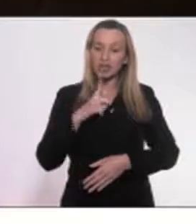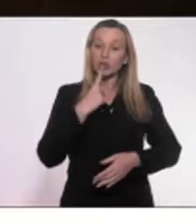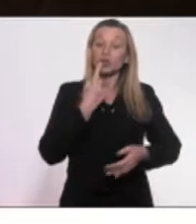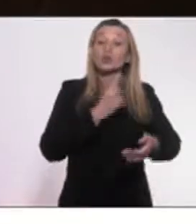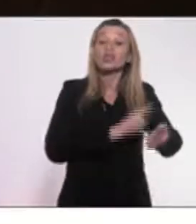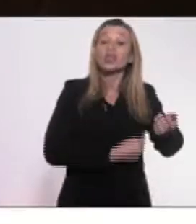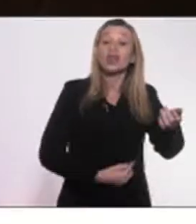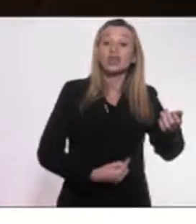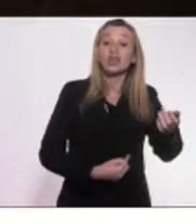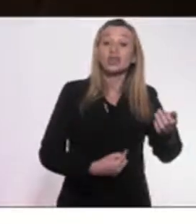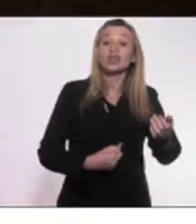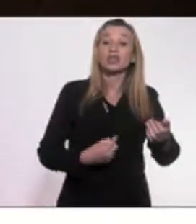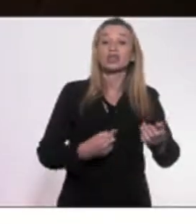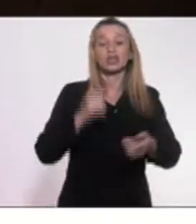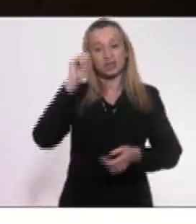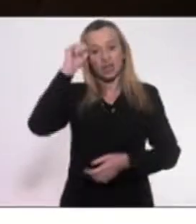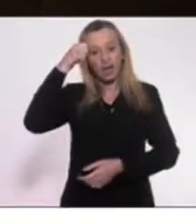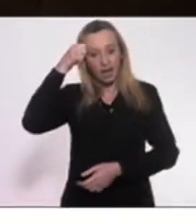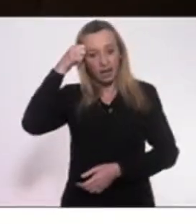temos